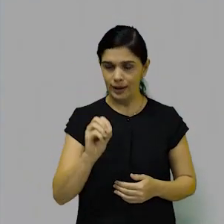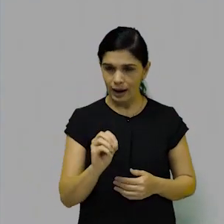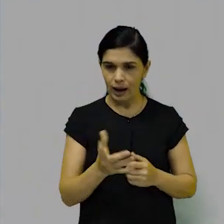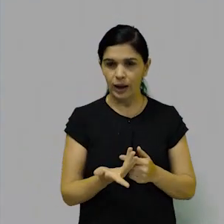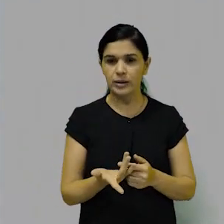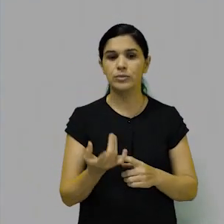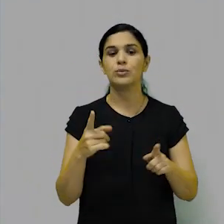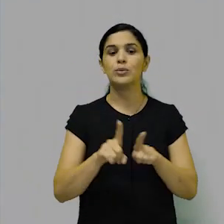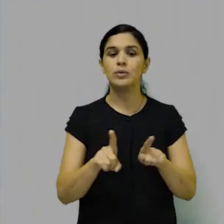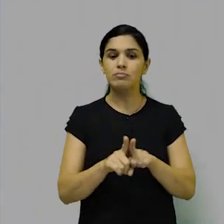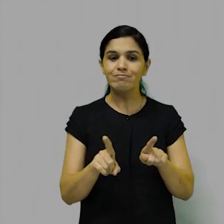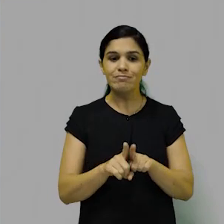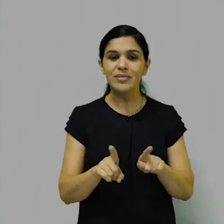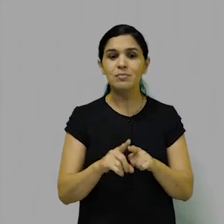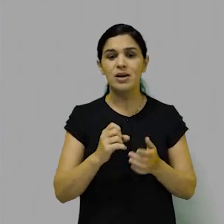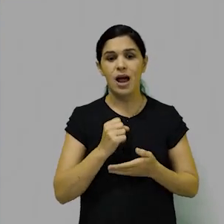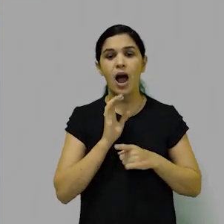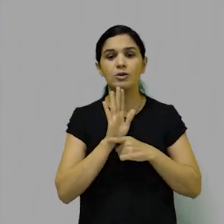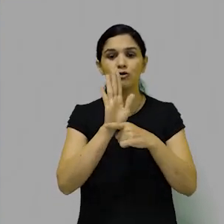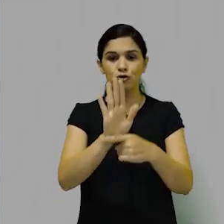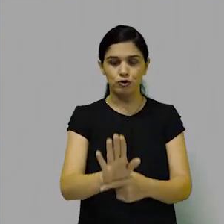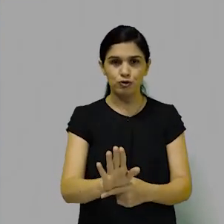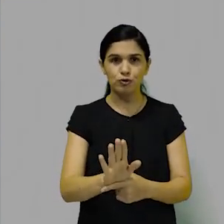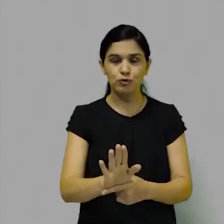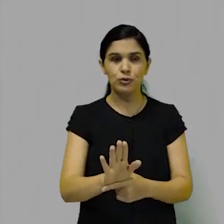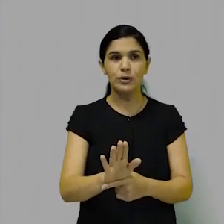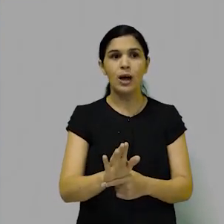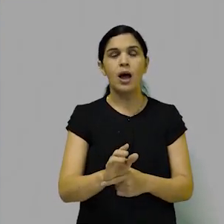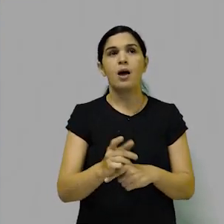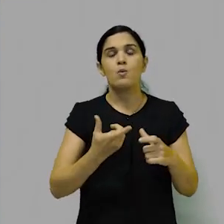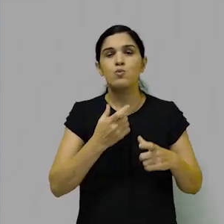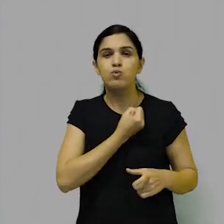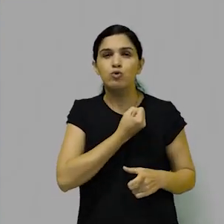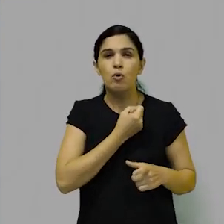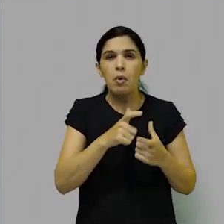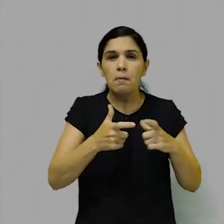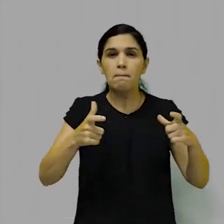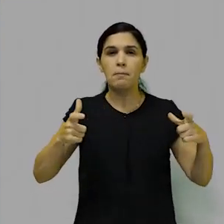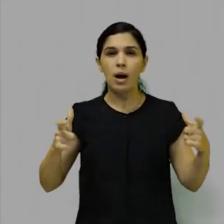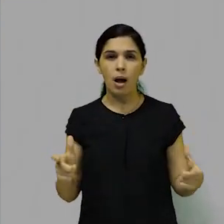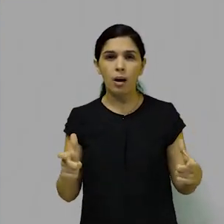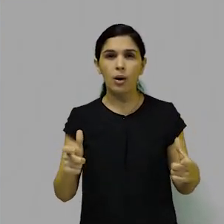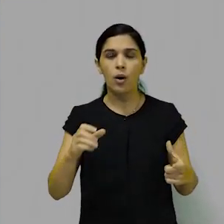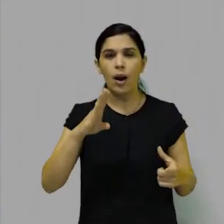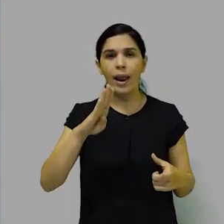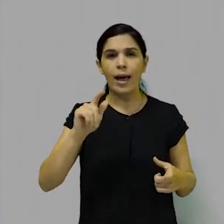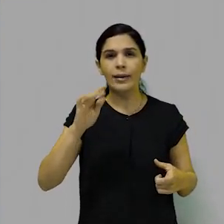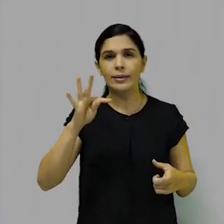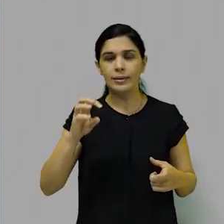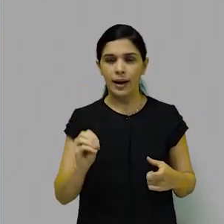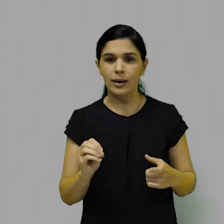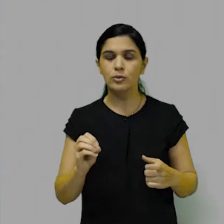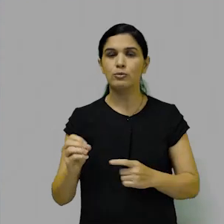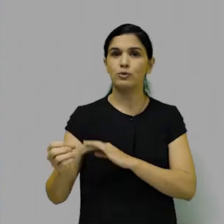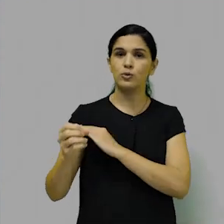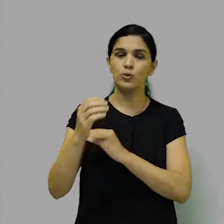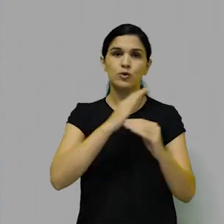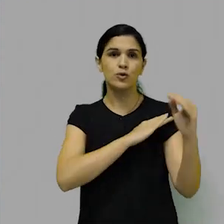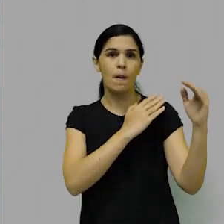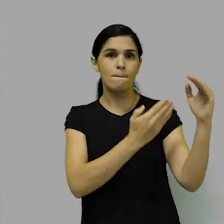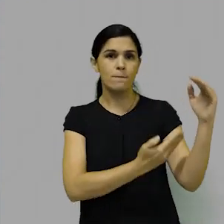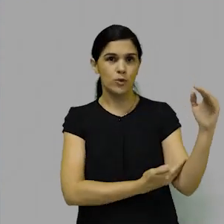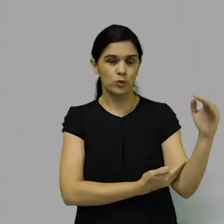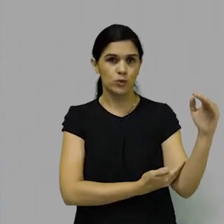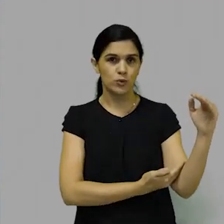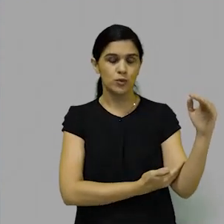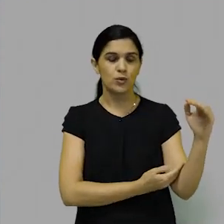suportar níveis mais elevados de lactato no sangue. Como é a sensação? Você sentirá fadiga em seus